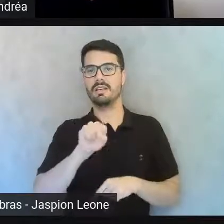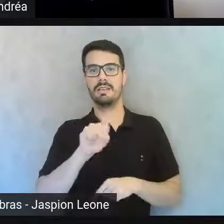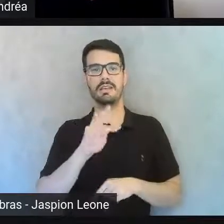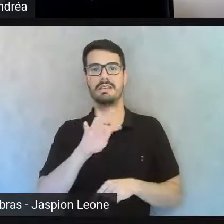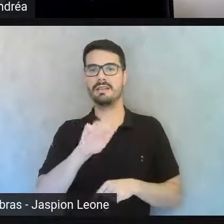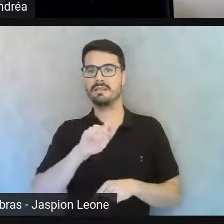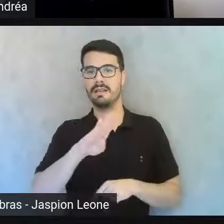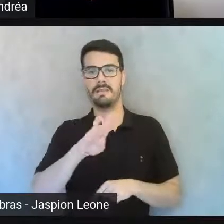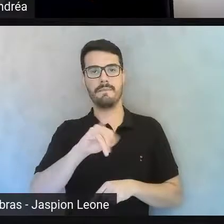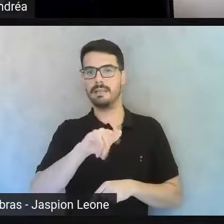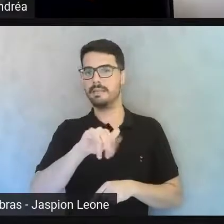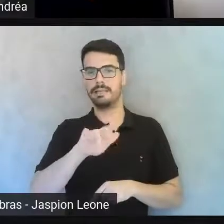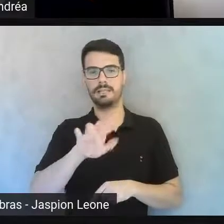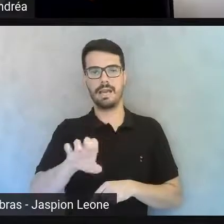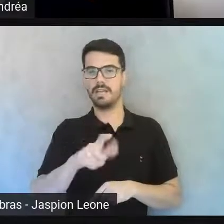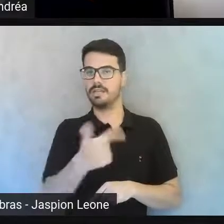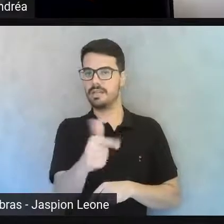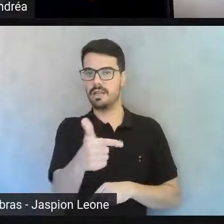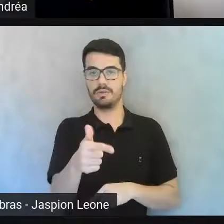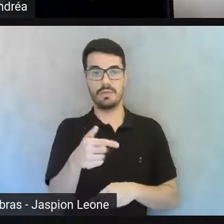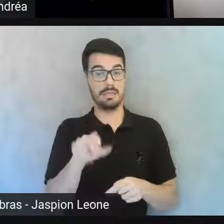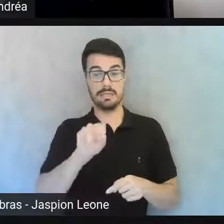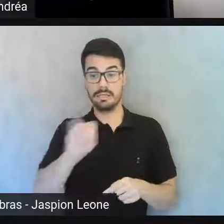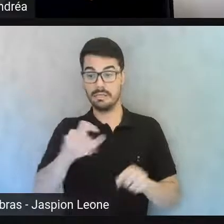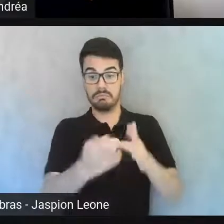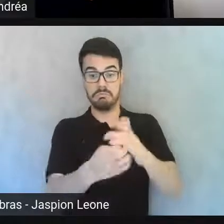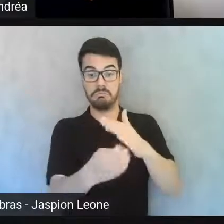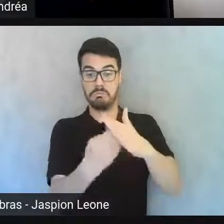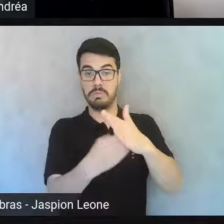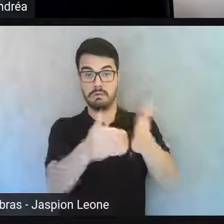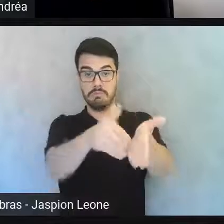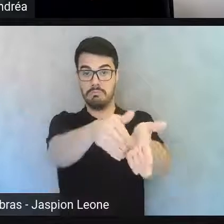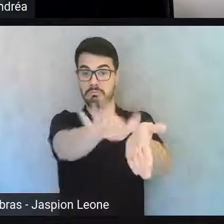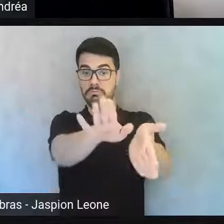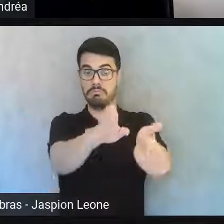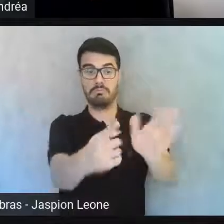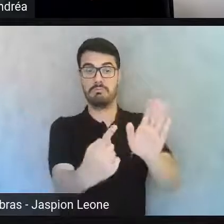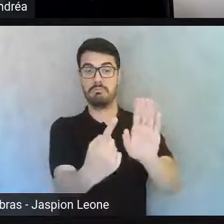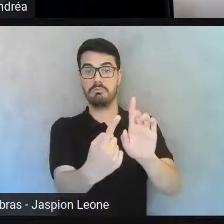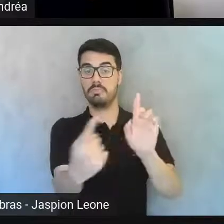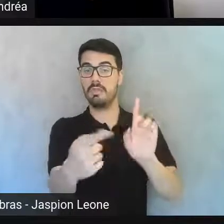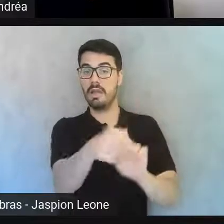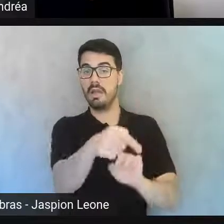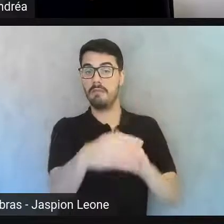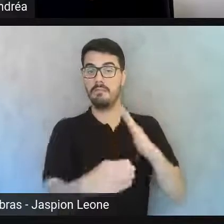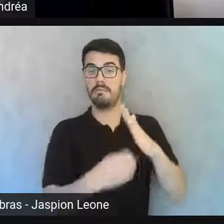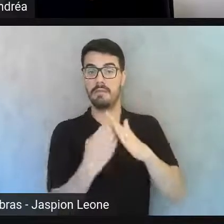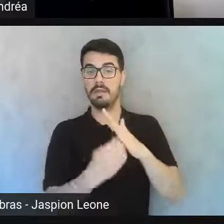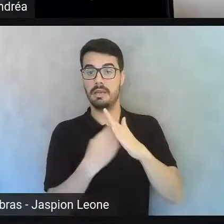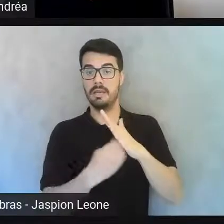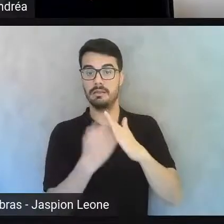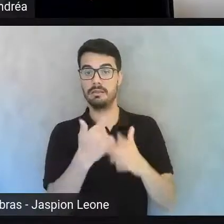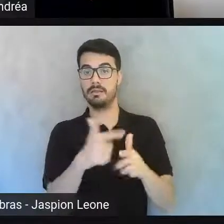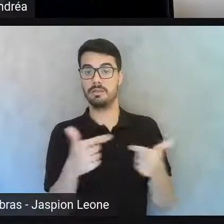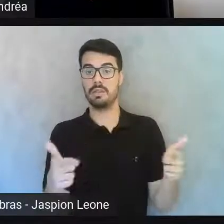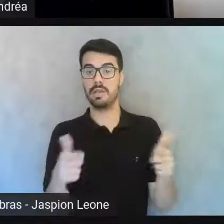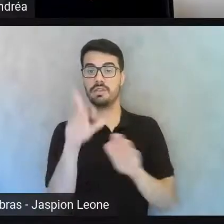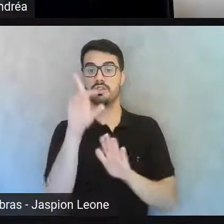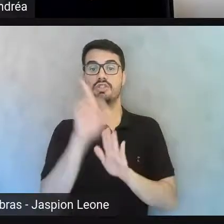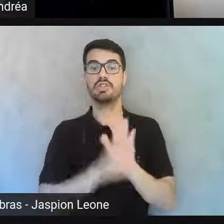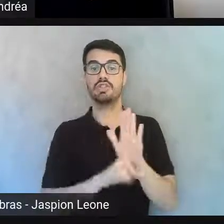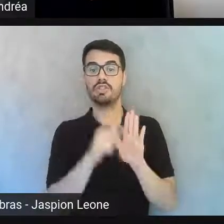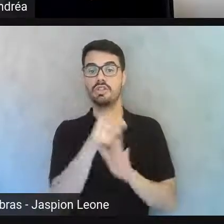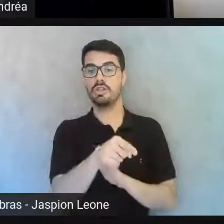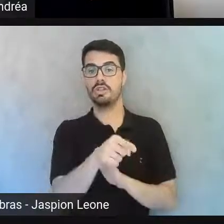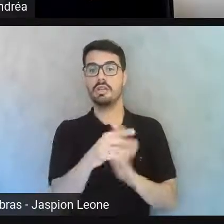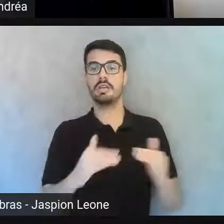se ela mandar o empregado embora, ela não teria direito ao reequilíbrio. Agora, se ela mantém o